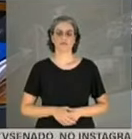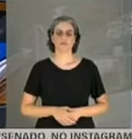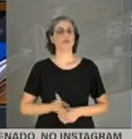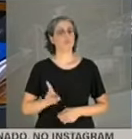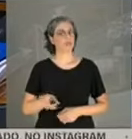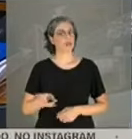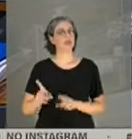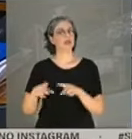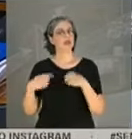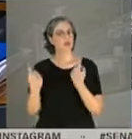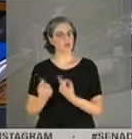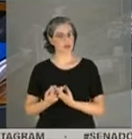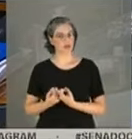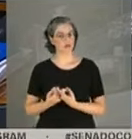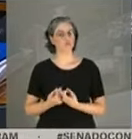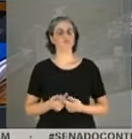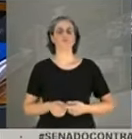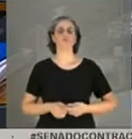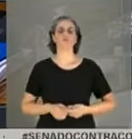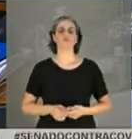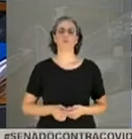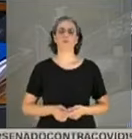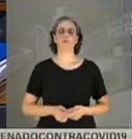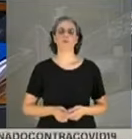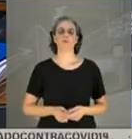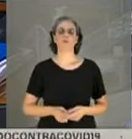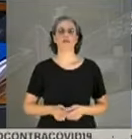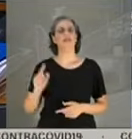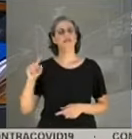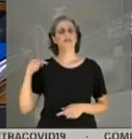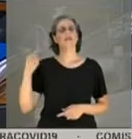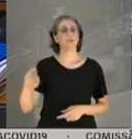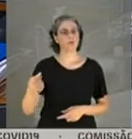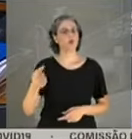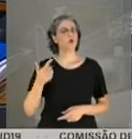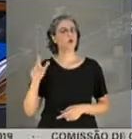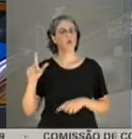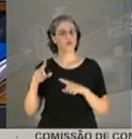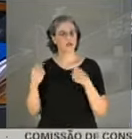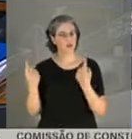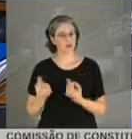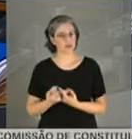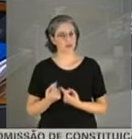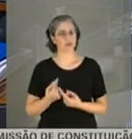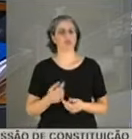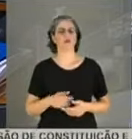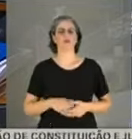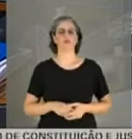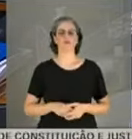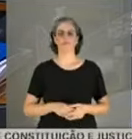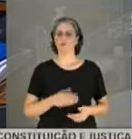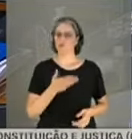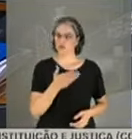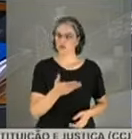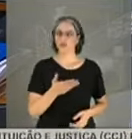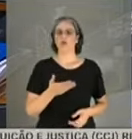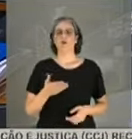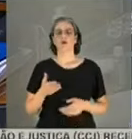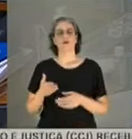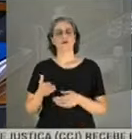nesta mesma reunião, o senhor manifesta, aliás, em uma reunião posterior, o senhor manifesta um interesse em que a